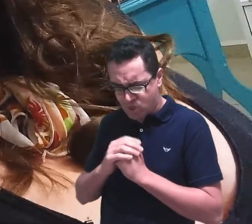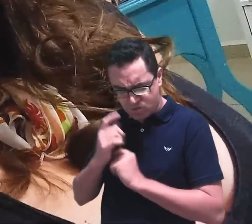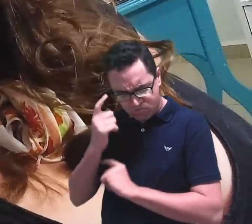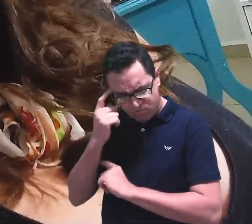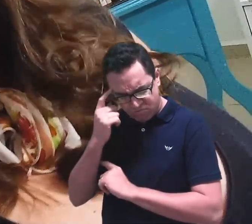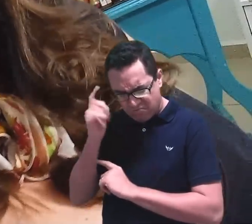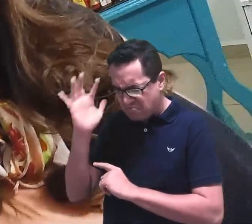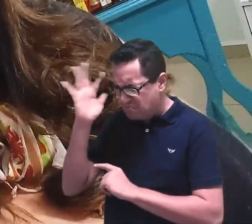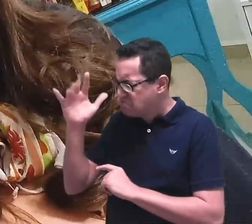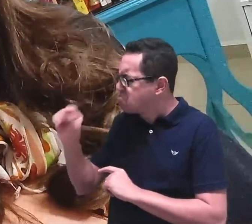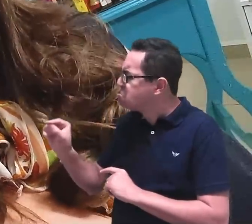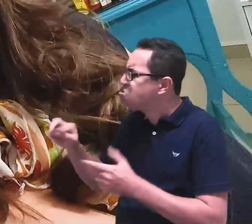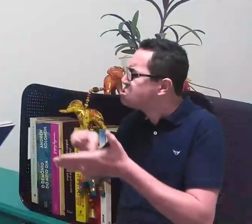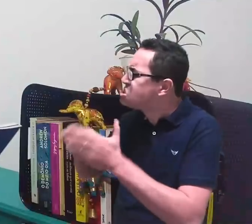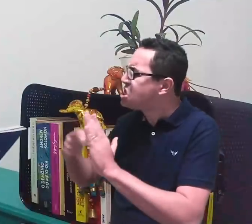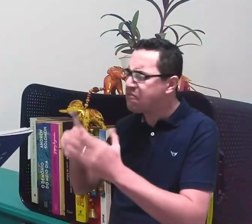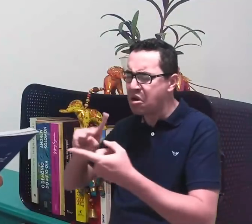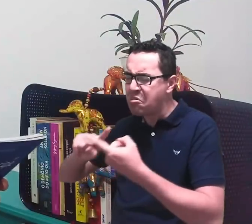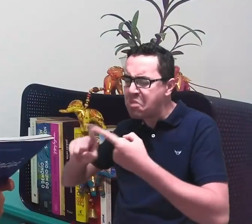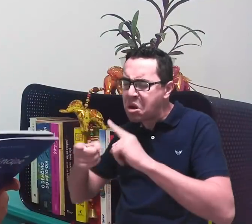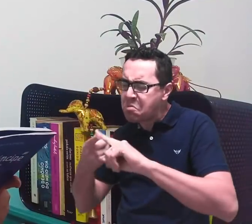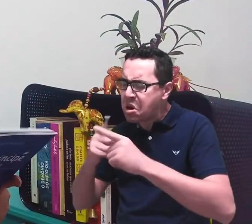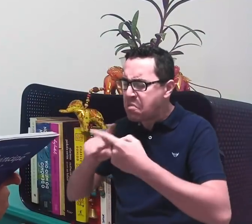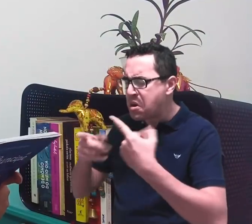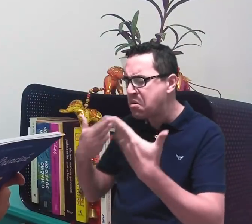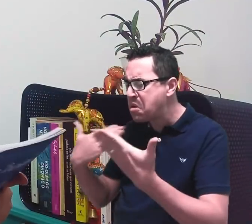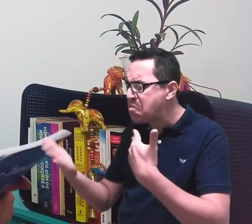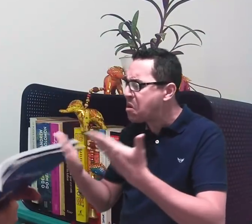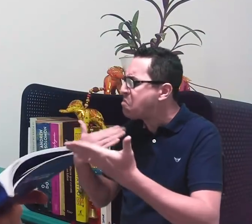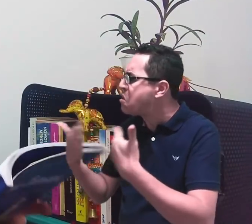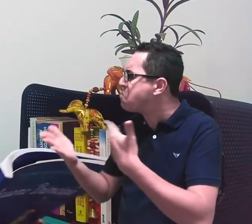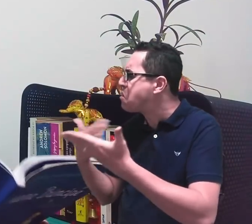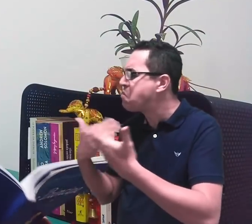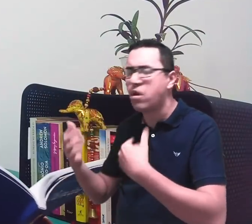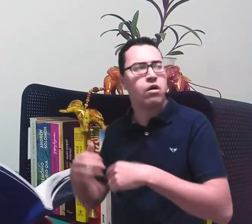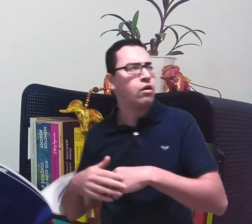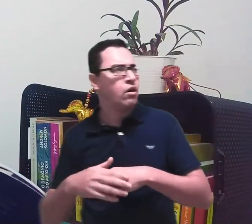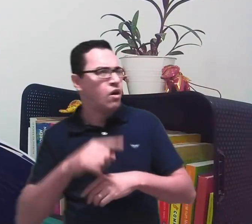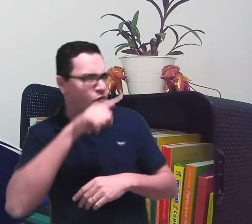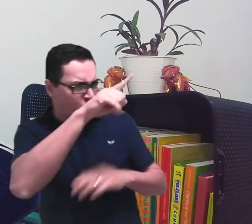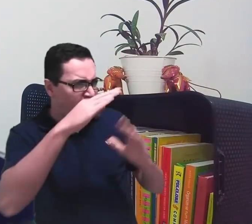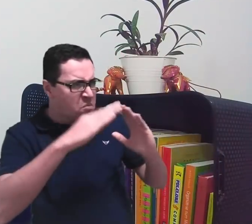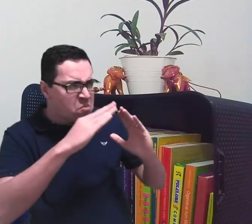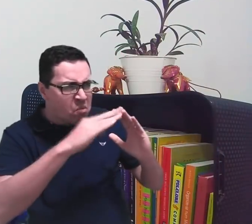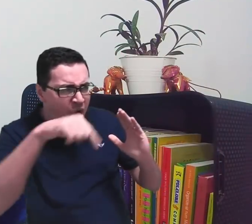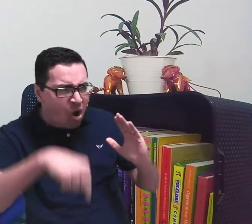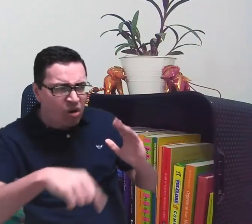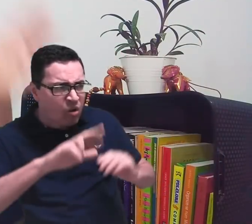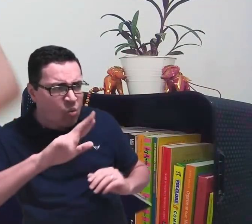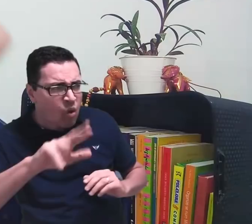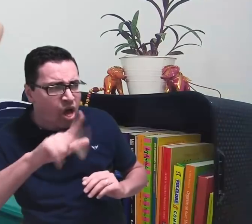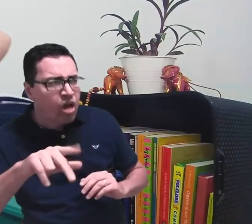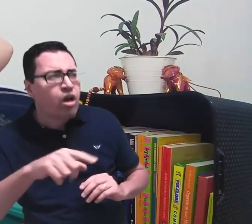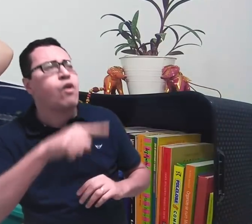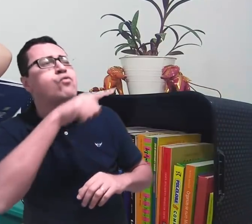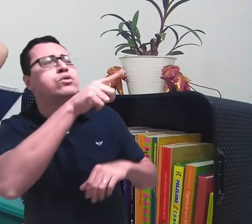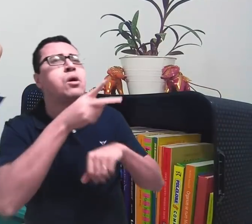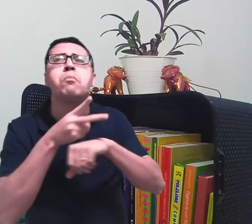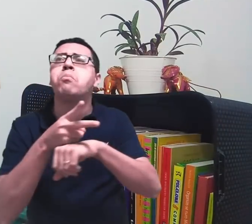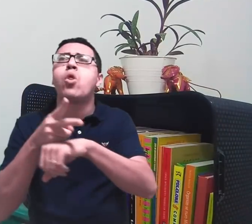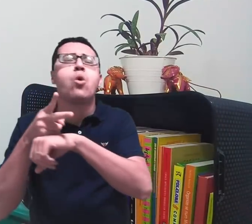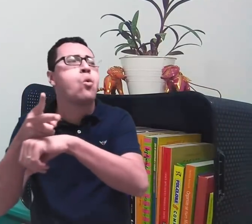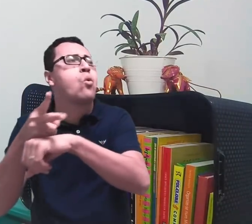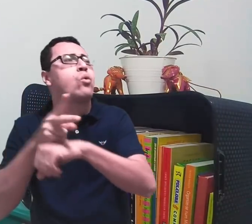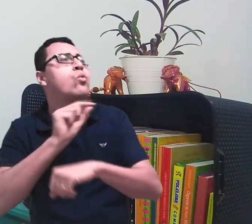significa cativar? Você não é daqui? Disse a raposa. Que anda procurando? Eu procuro